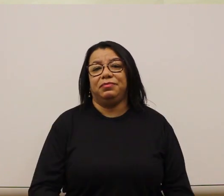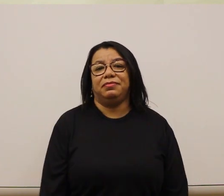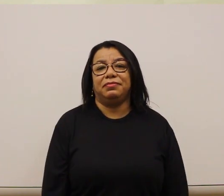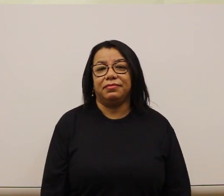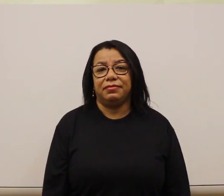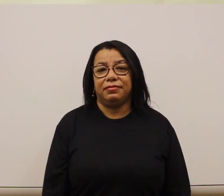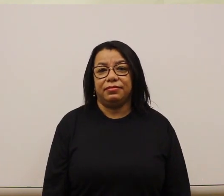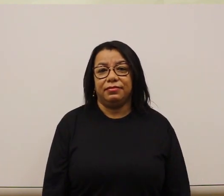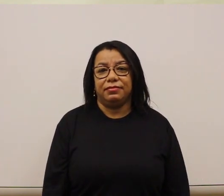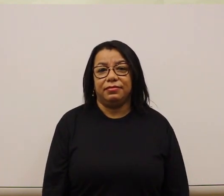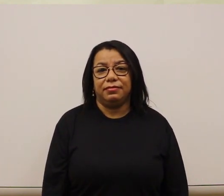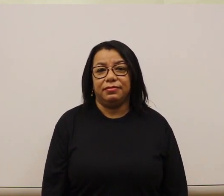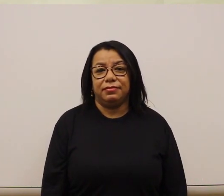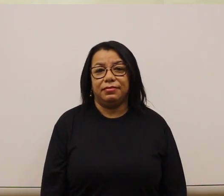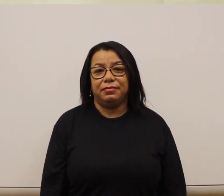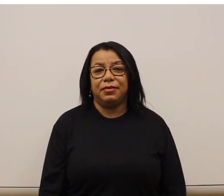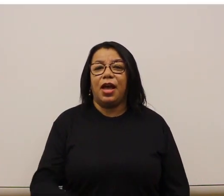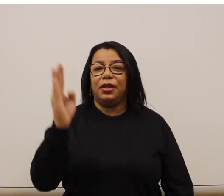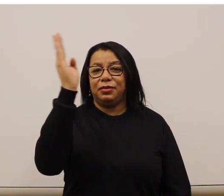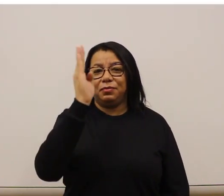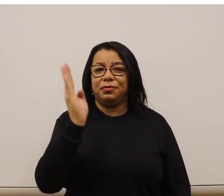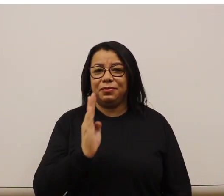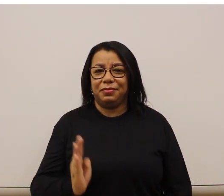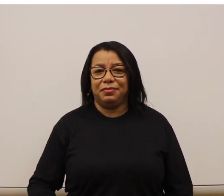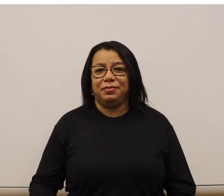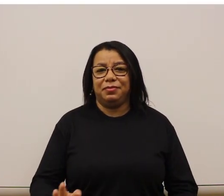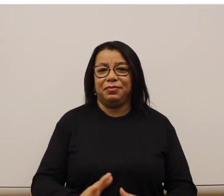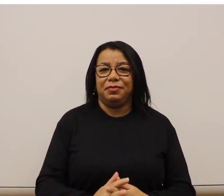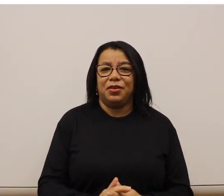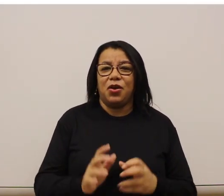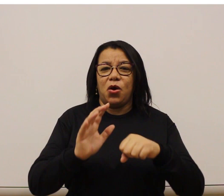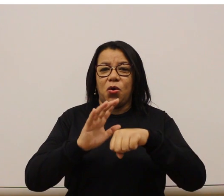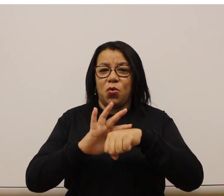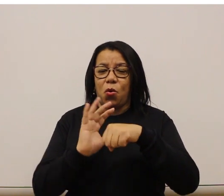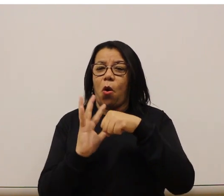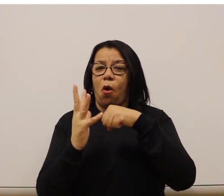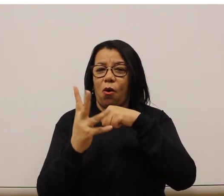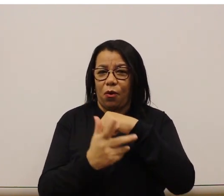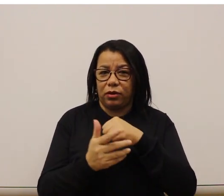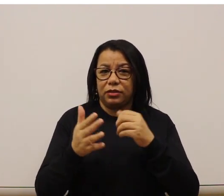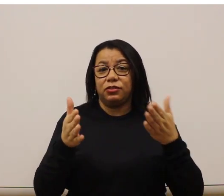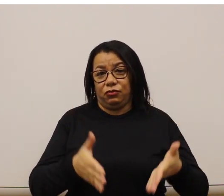No Brasil, corona chegou com